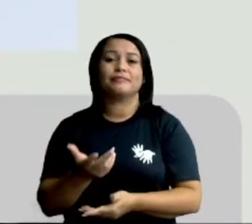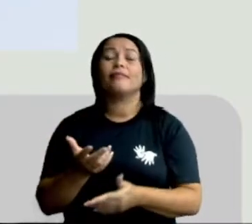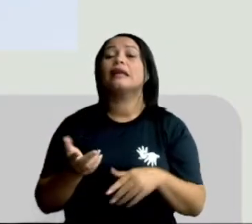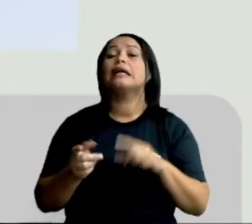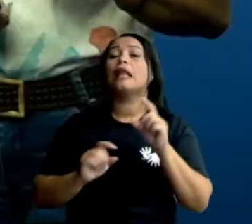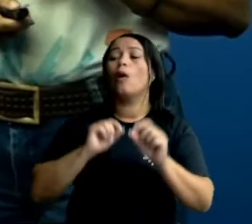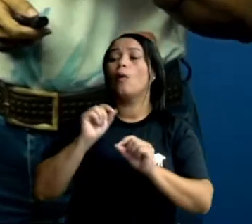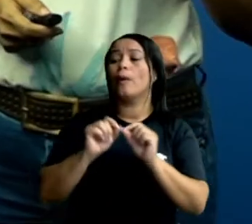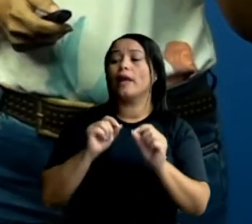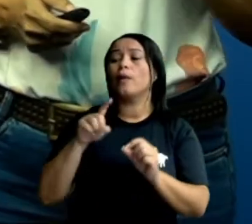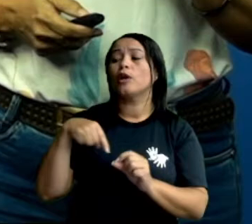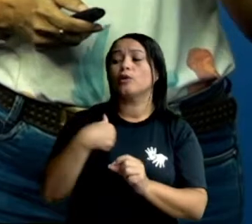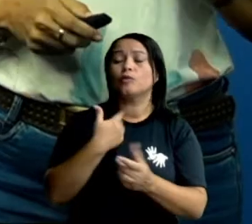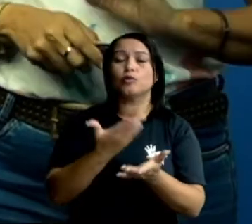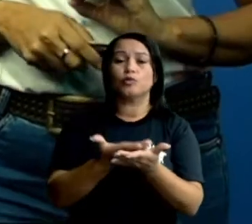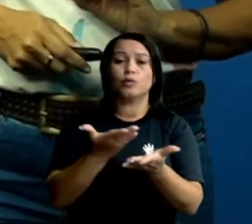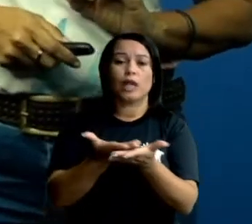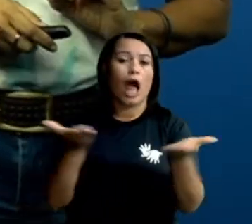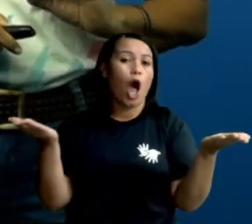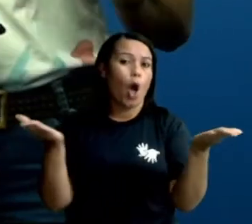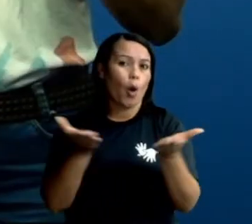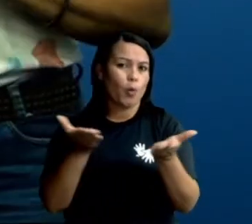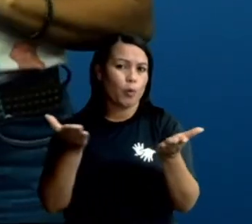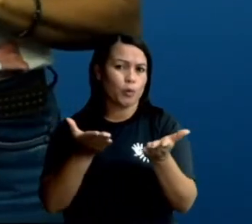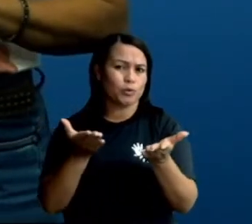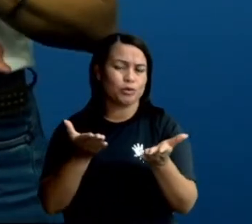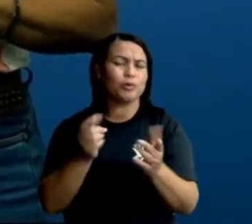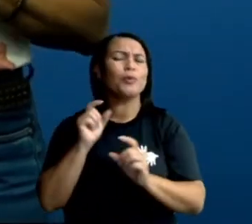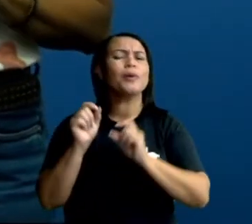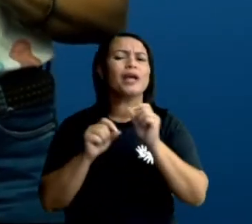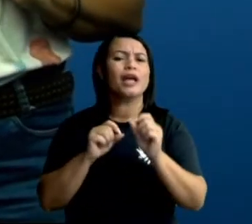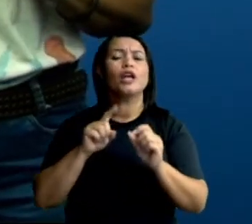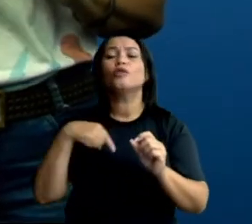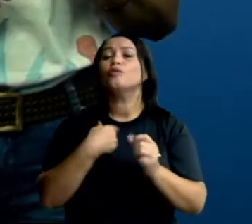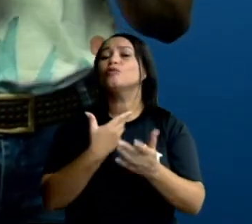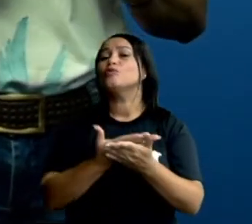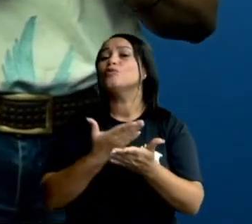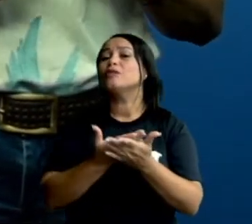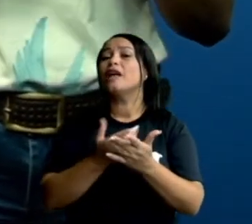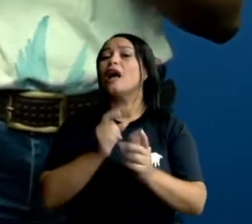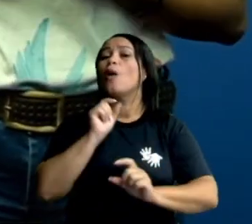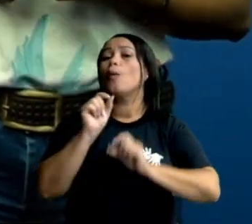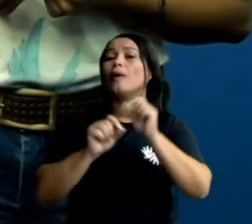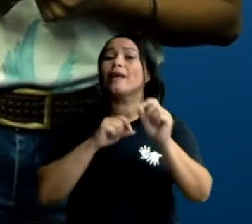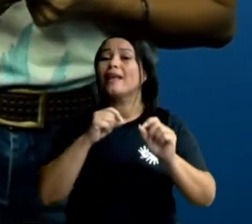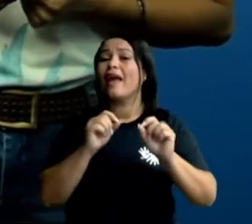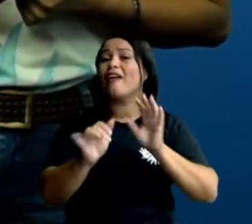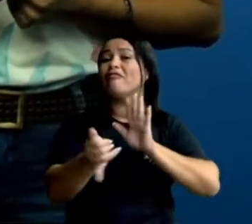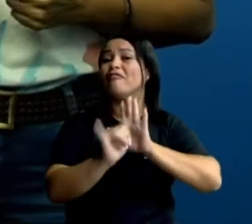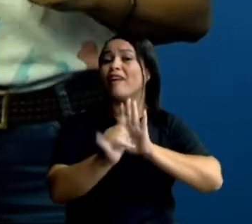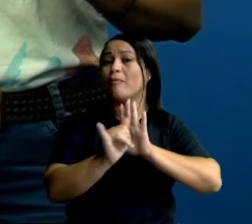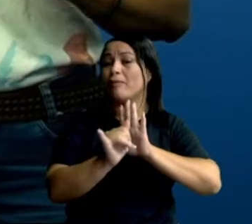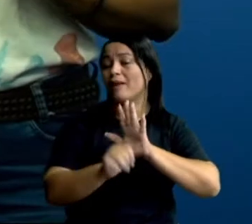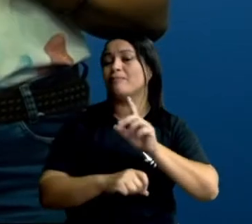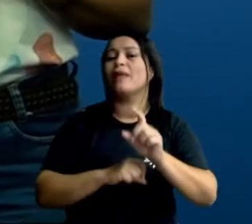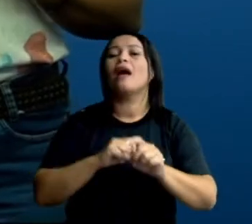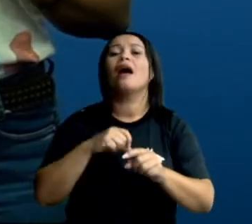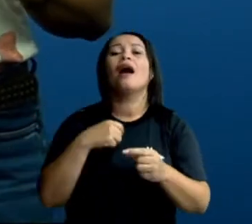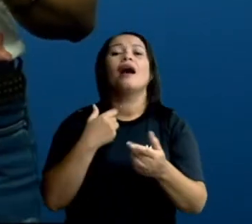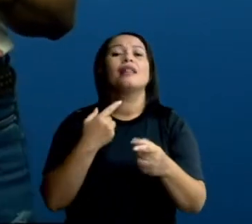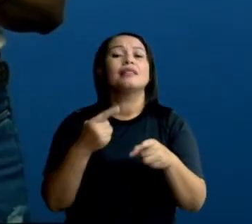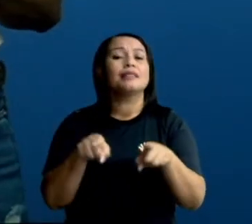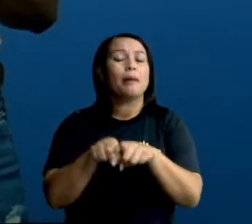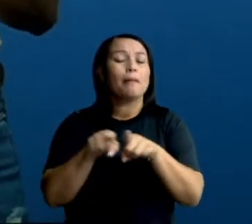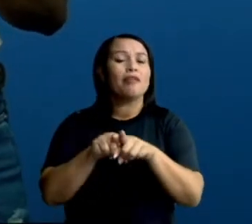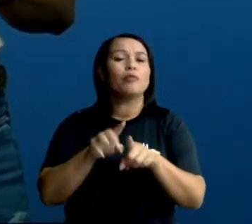E aí, o que nós vamos estudar hoje? Para hoje? Hoje nós vamos estudar o que é fábula. Nós vamos